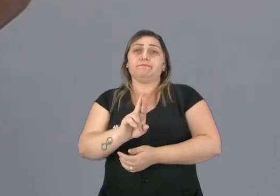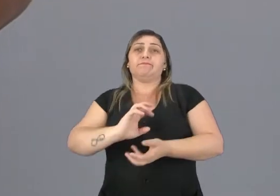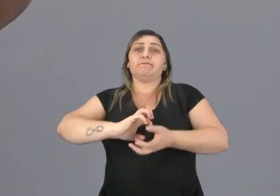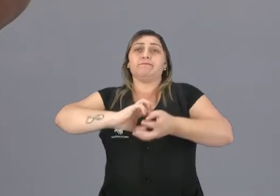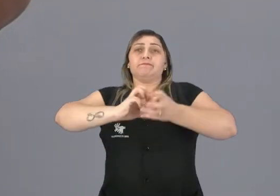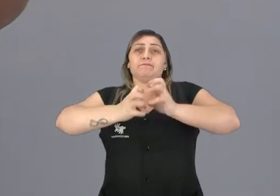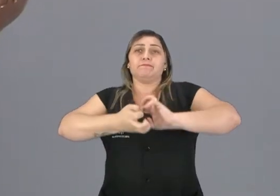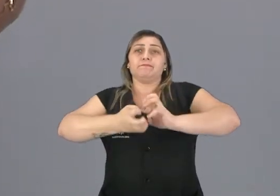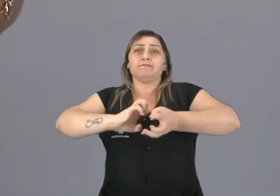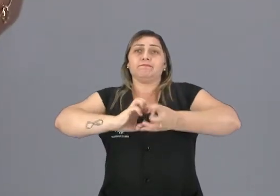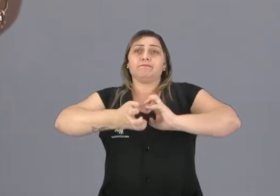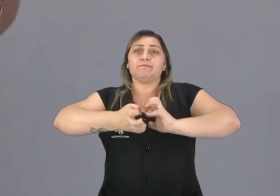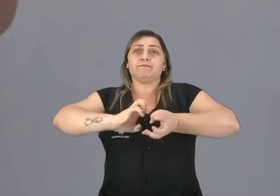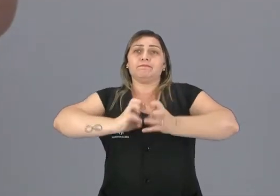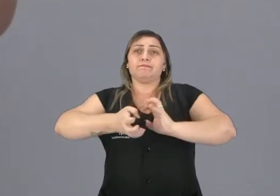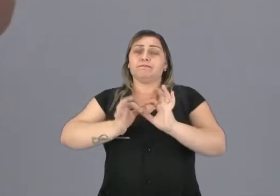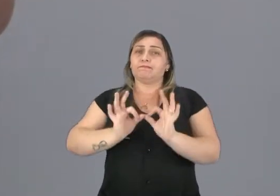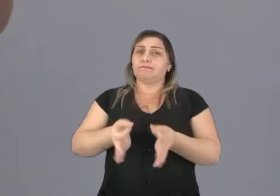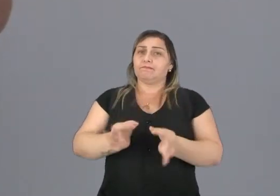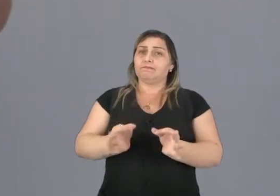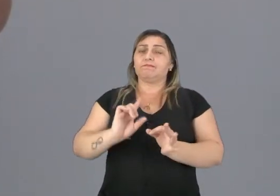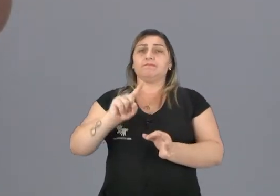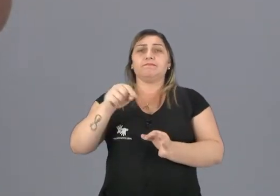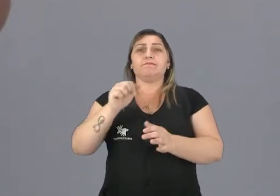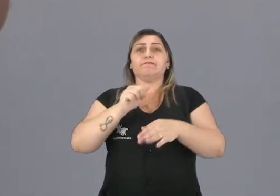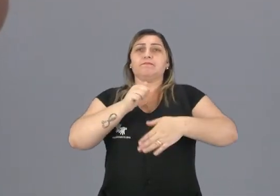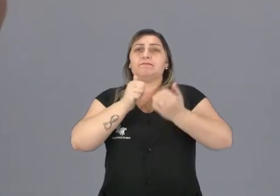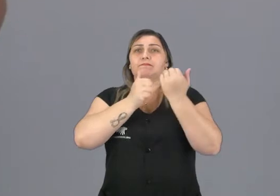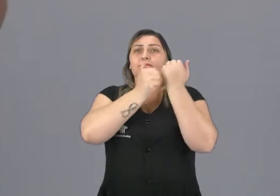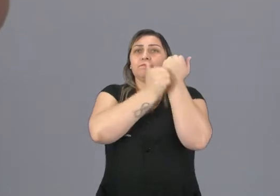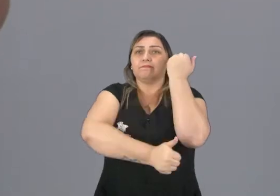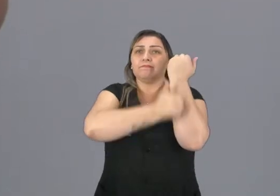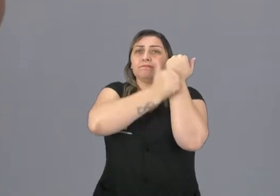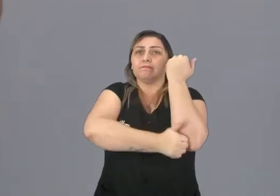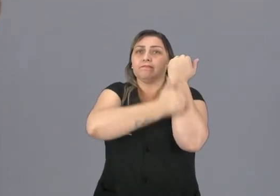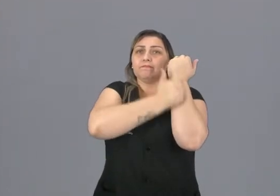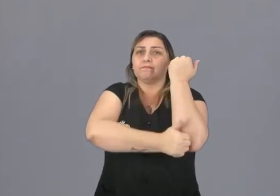certo? Então, depois ela é ralada